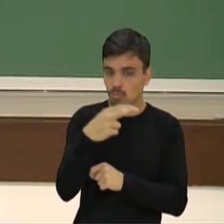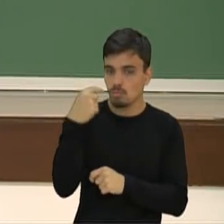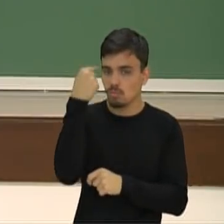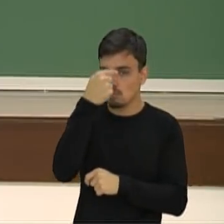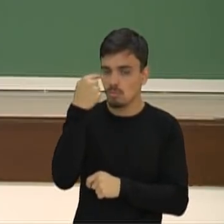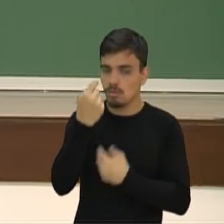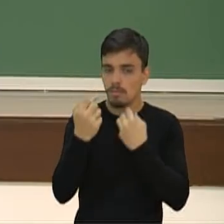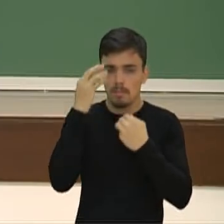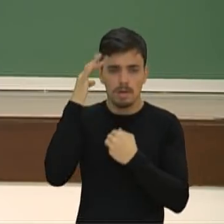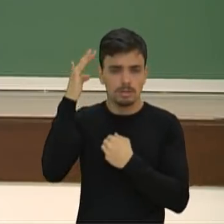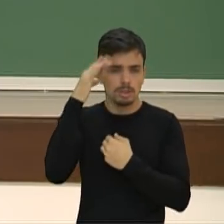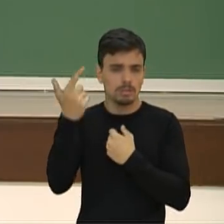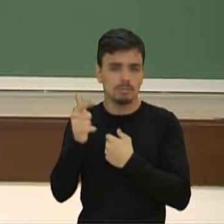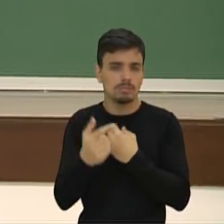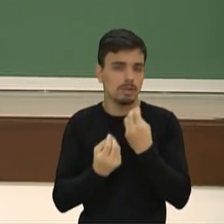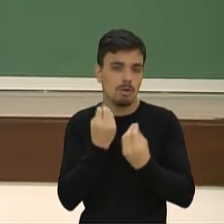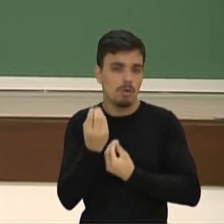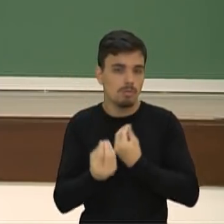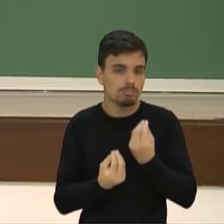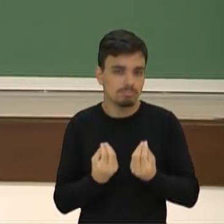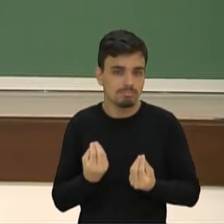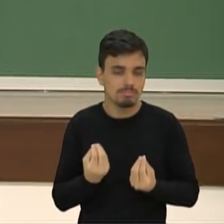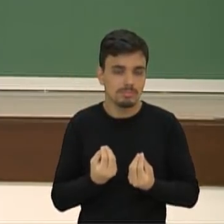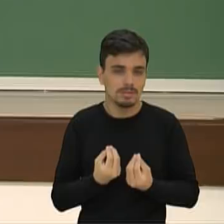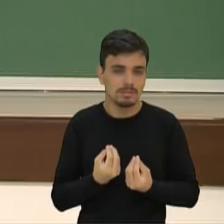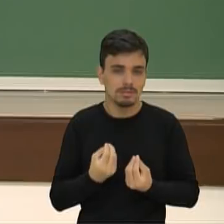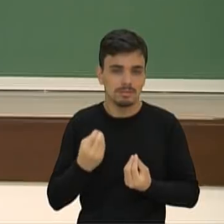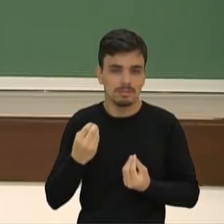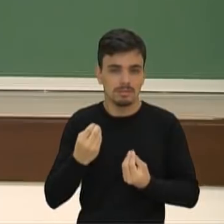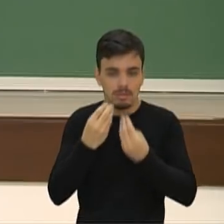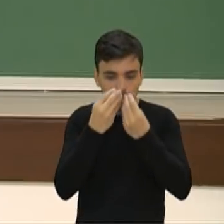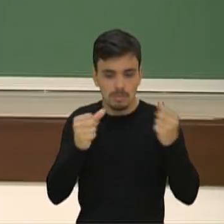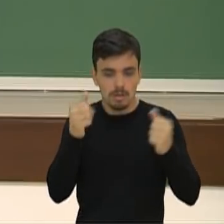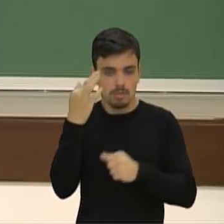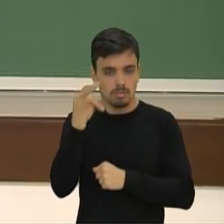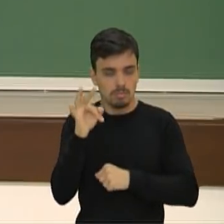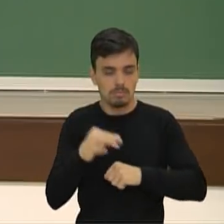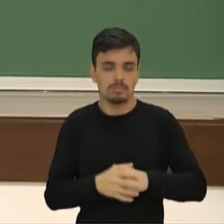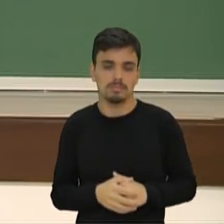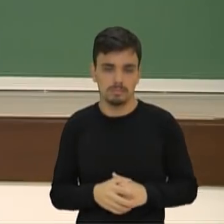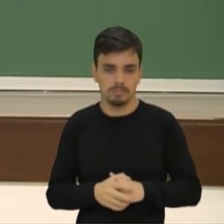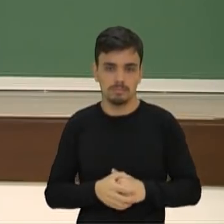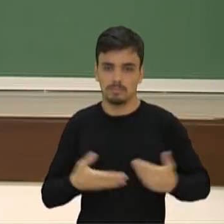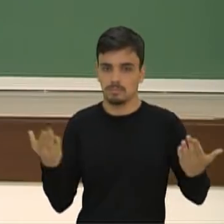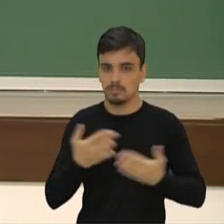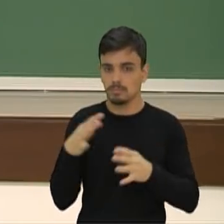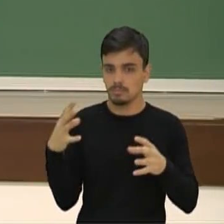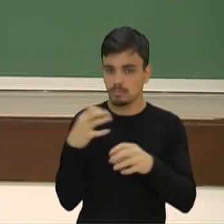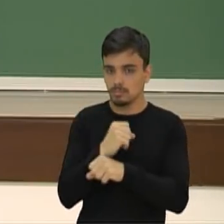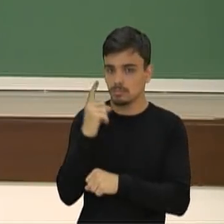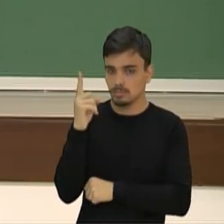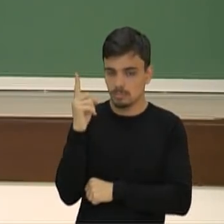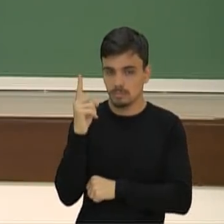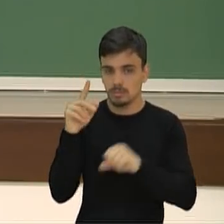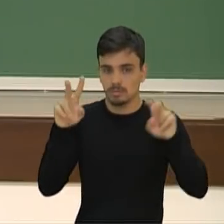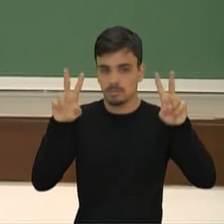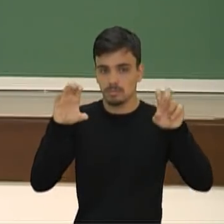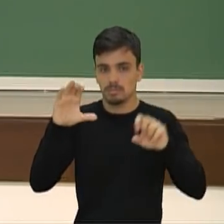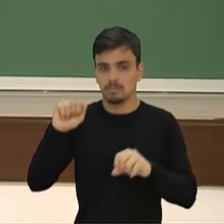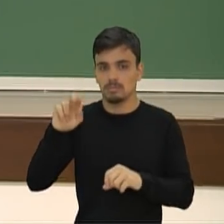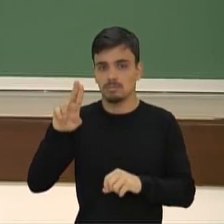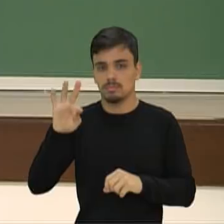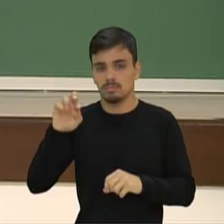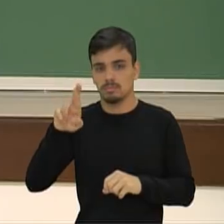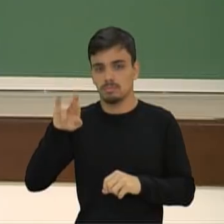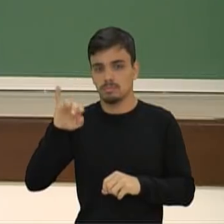você não tinha anestesia. Olha o detalhe de complicação. Essa parte que eu quis abordar por vocês também de cauterização, se alguém